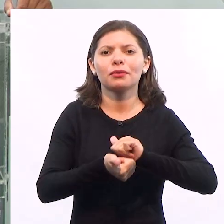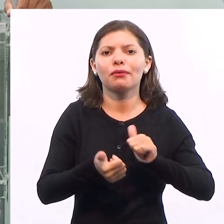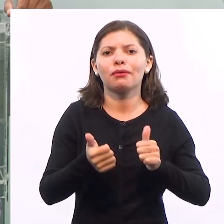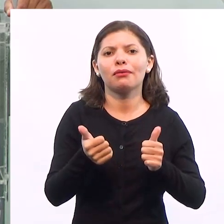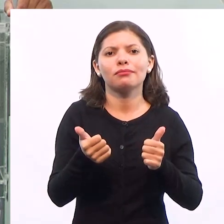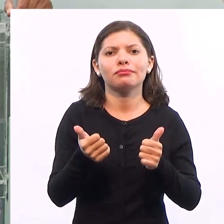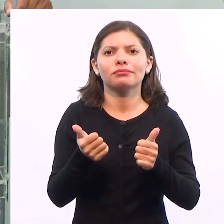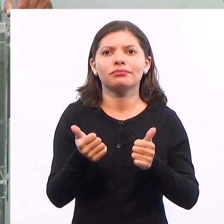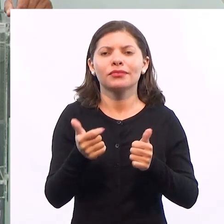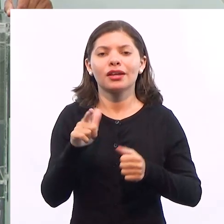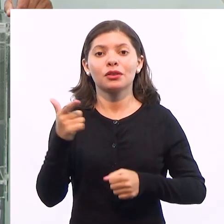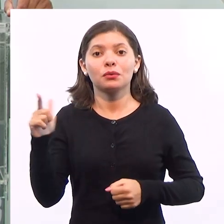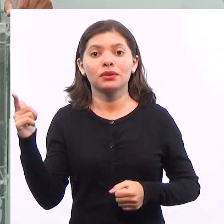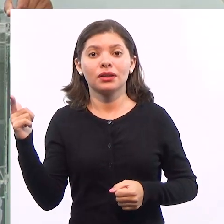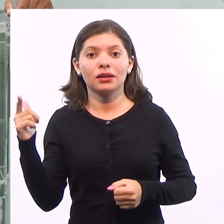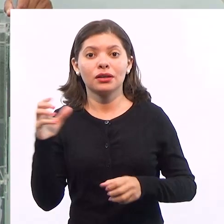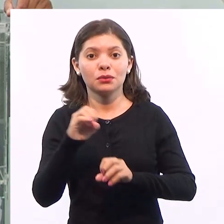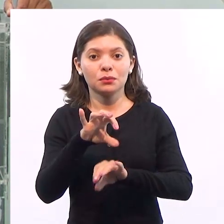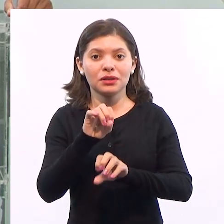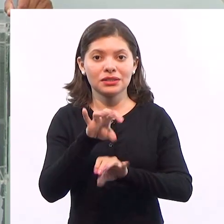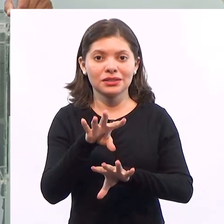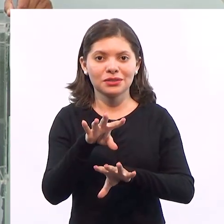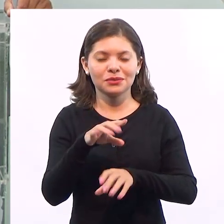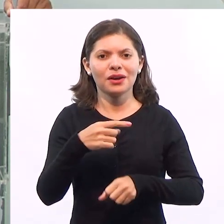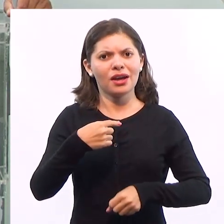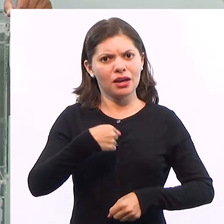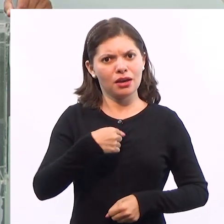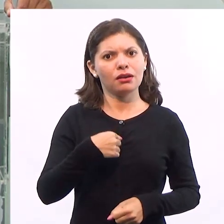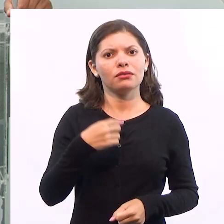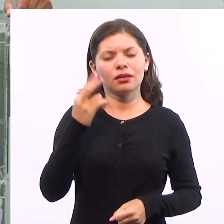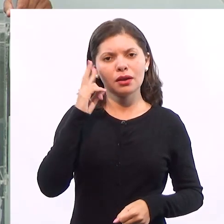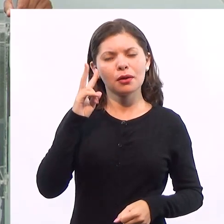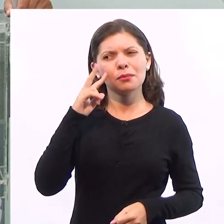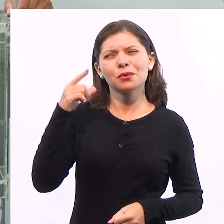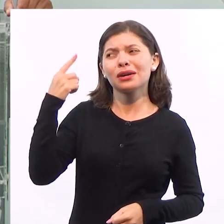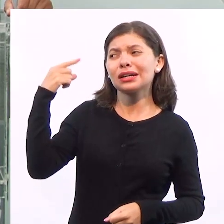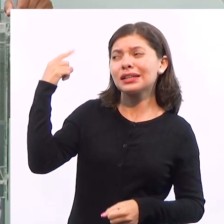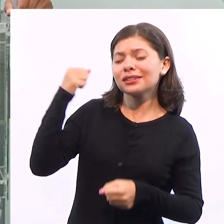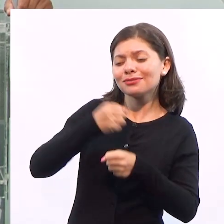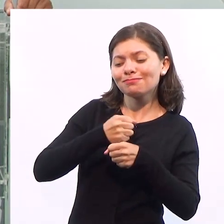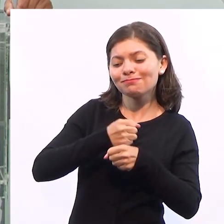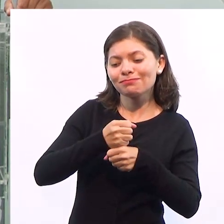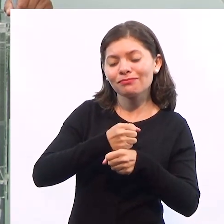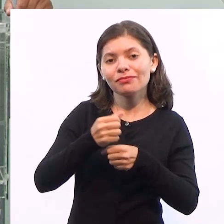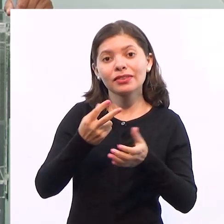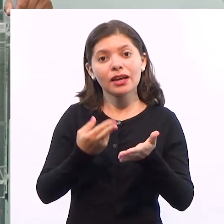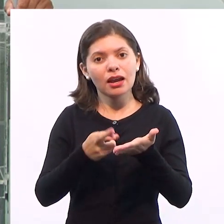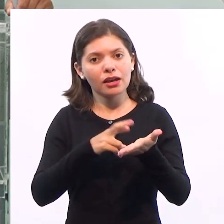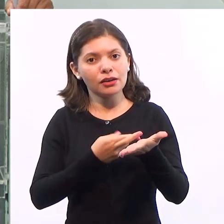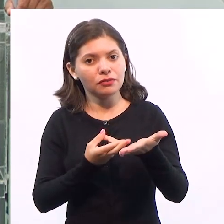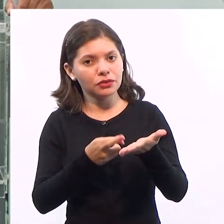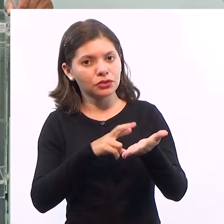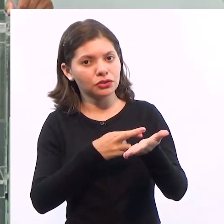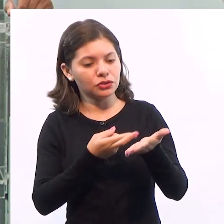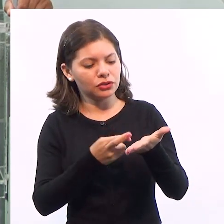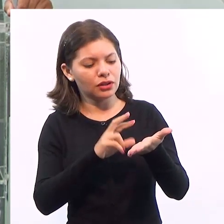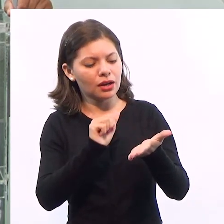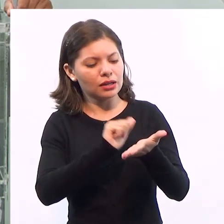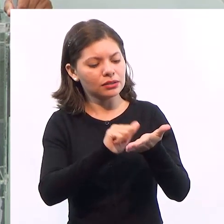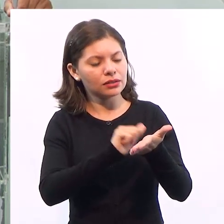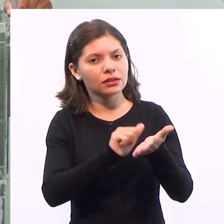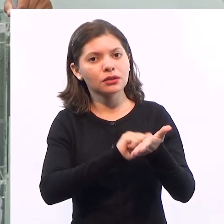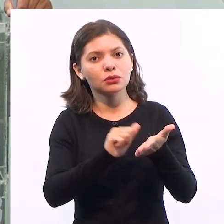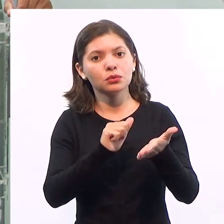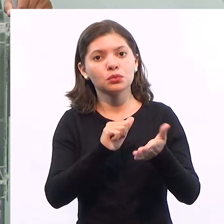adaptou à realidade, não tem educação à distância. Eu lembro, na minha época, quando criança, a educação à distância era por meio de revistinhas. Faziam